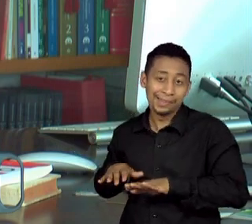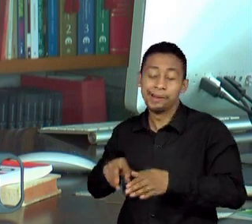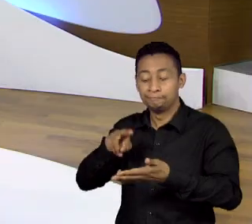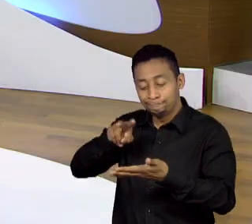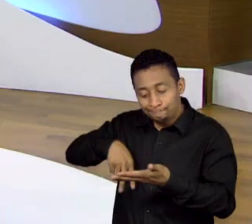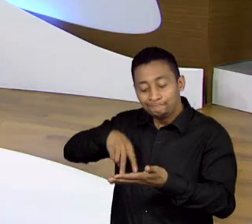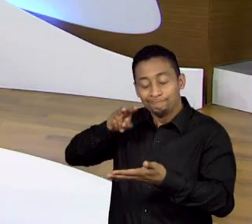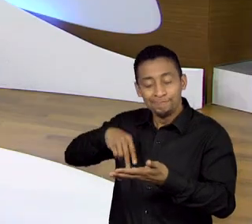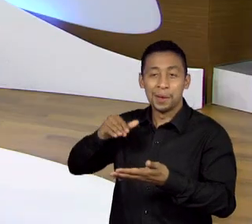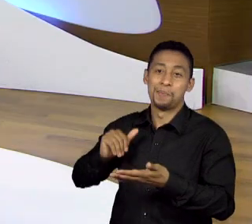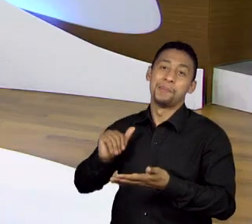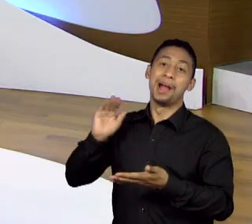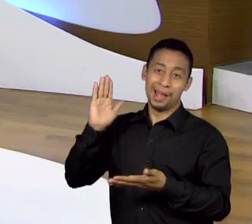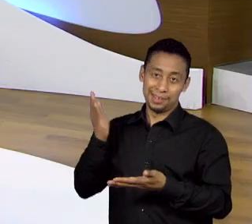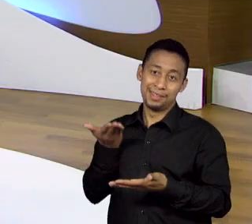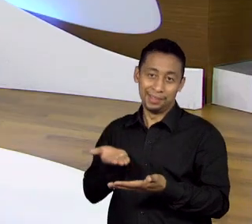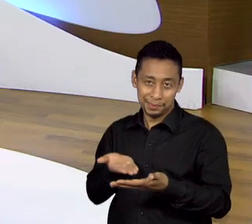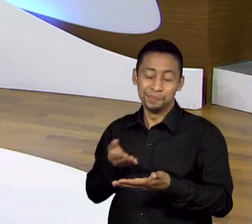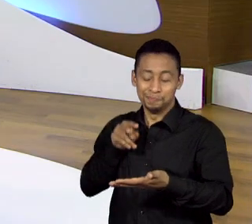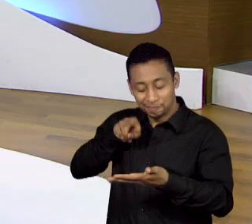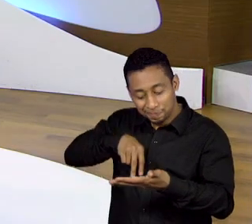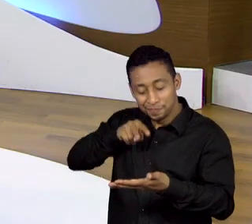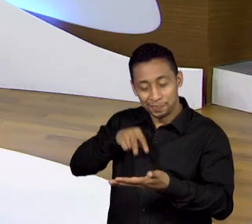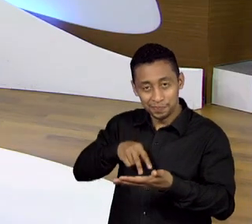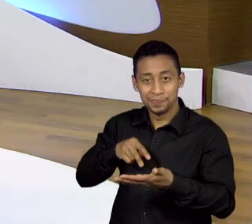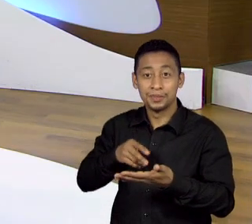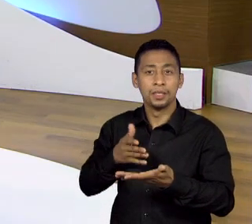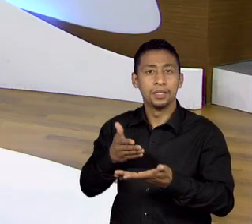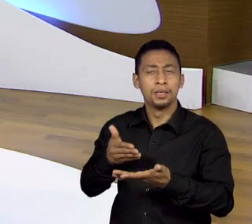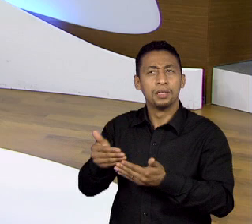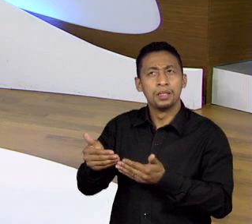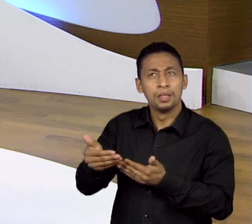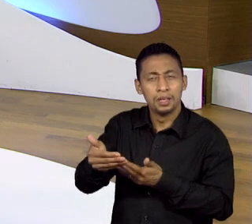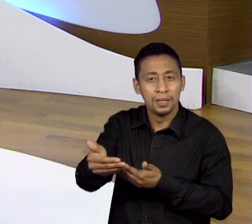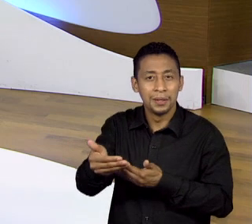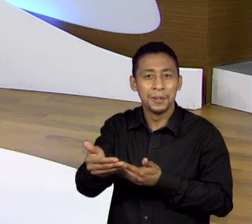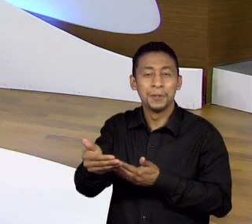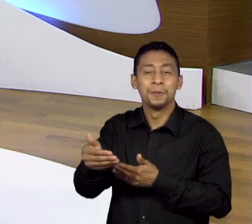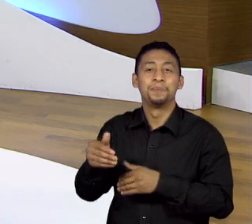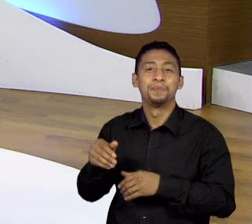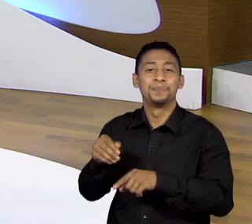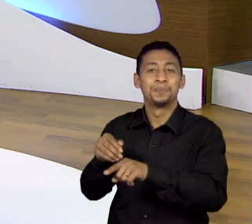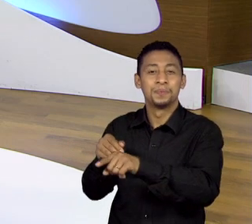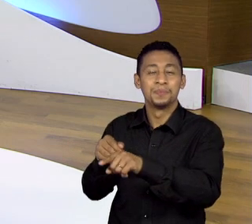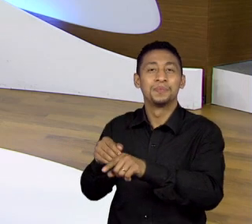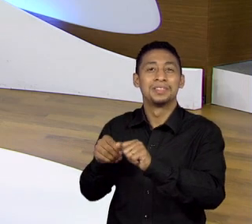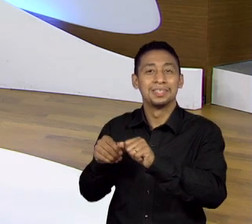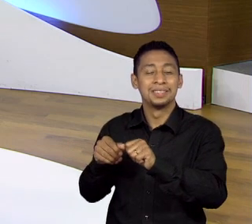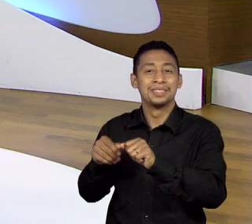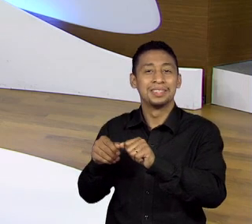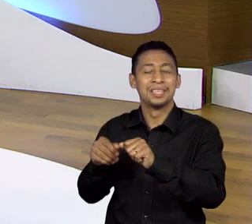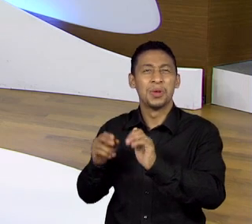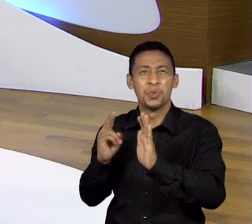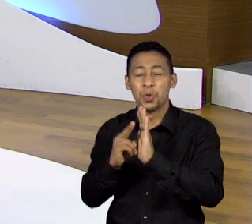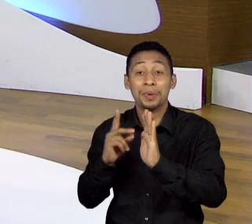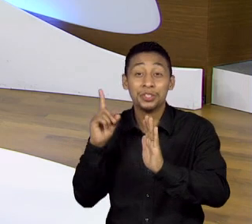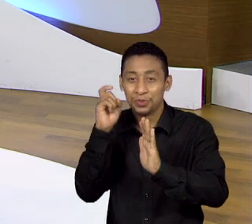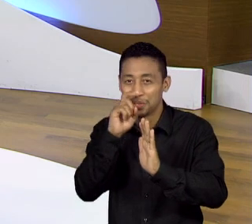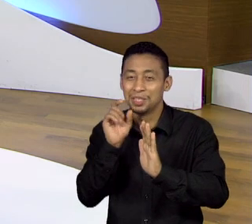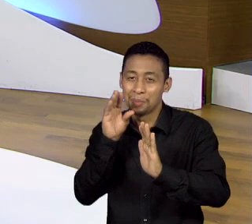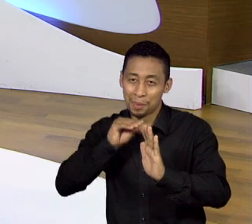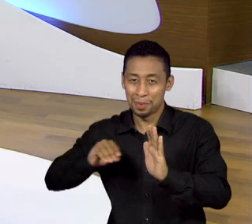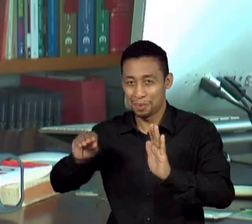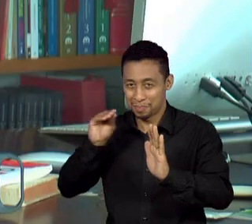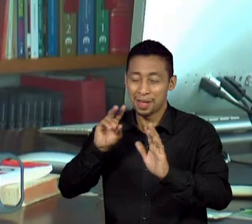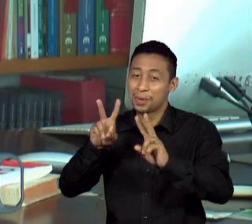mais leituras. Essa prêmio Nobel, Olga Tars, nome impronunciável, sobre os ossos dos